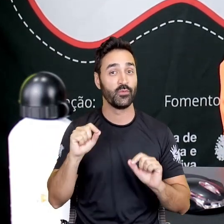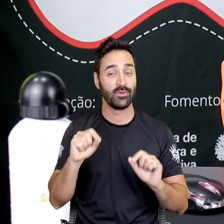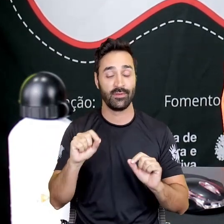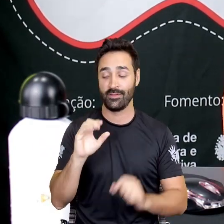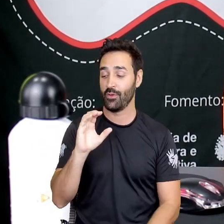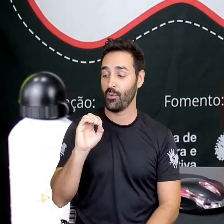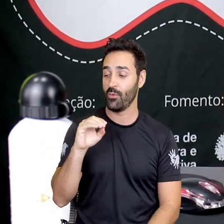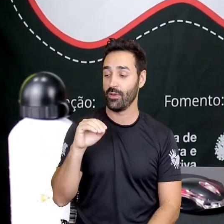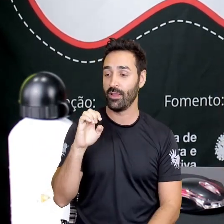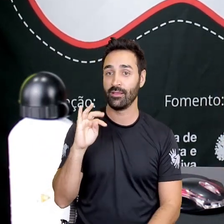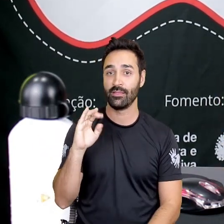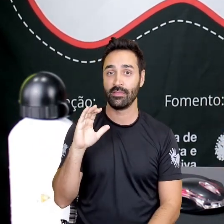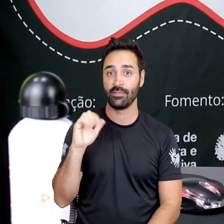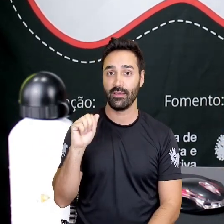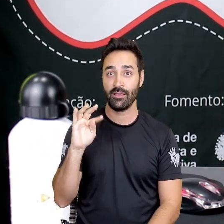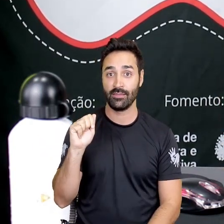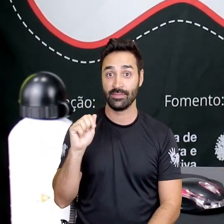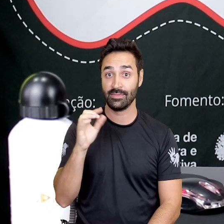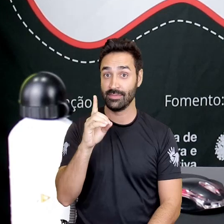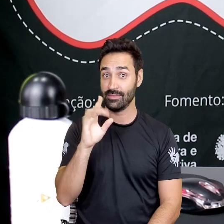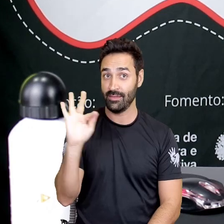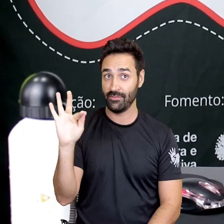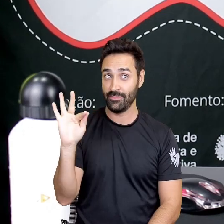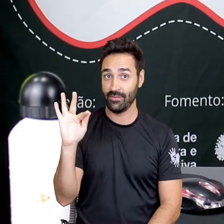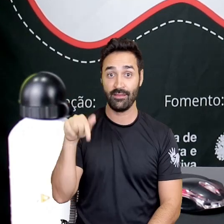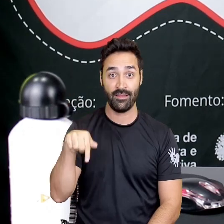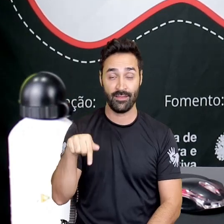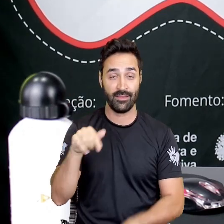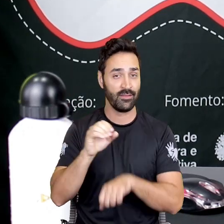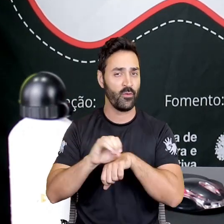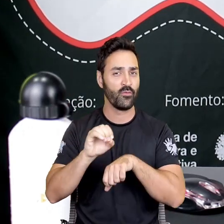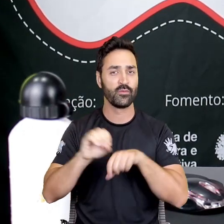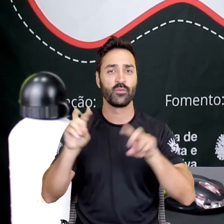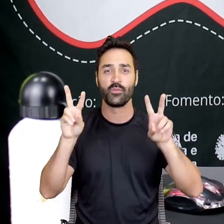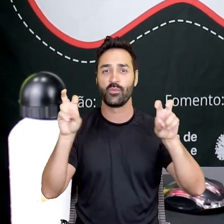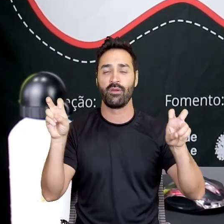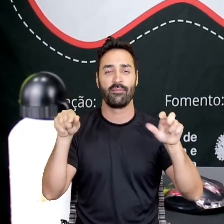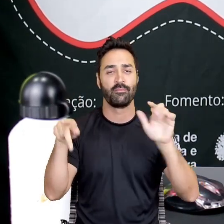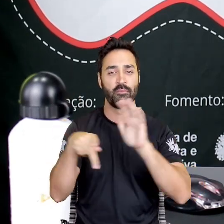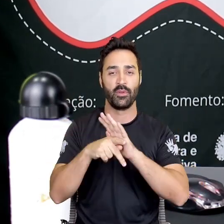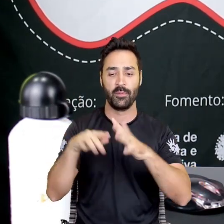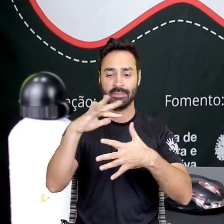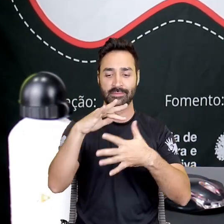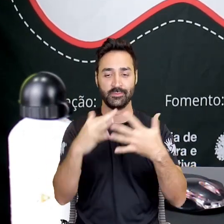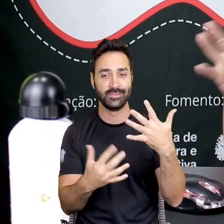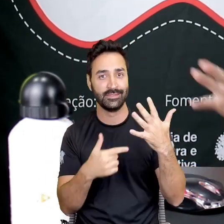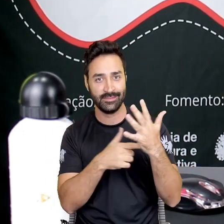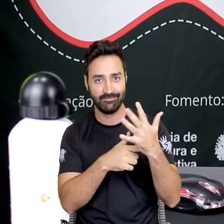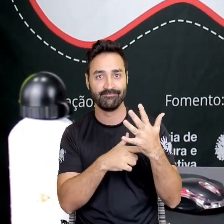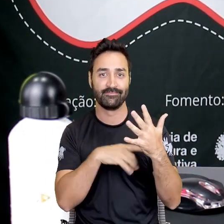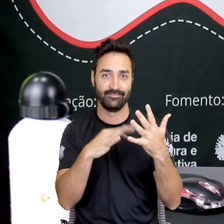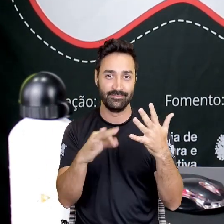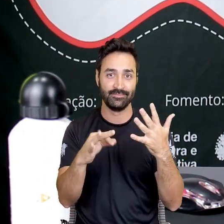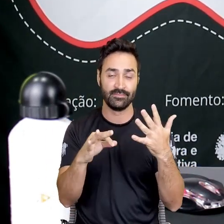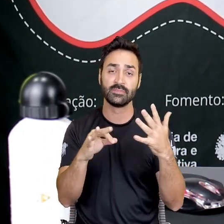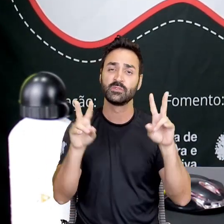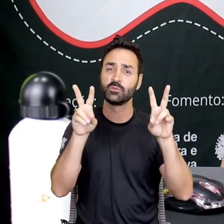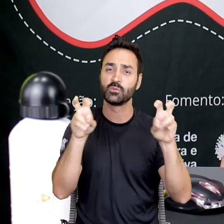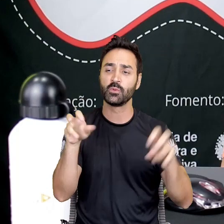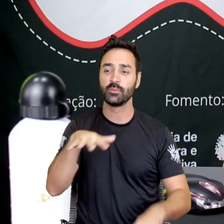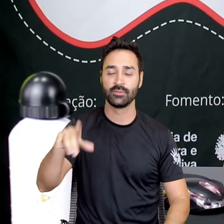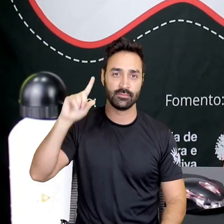DF. Essa nossa oficina, né, uma oficina de língua brasileira de sinais relacionada à